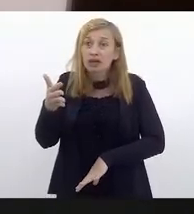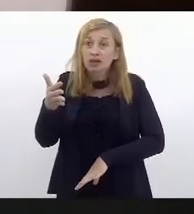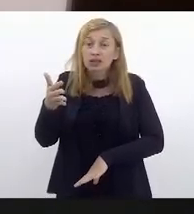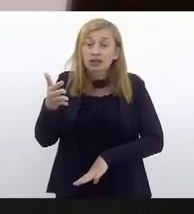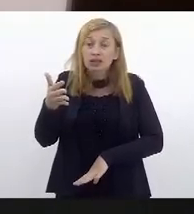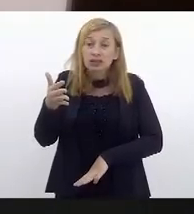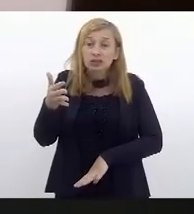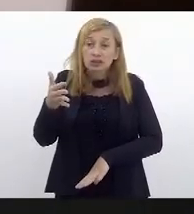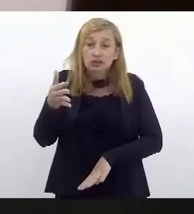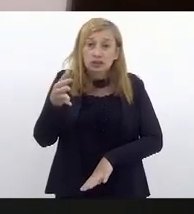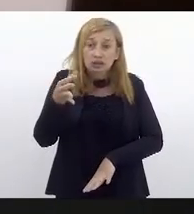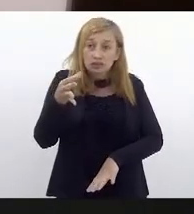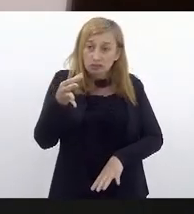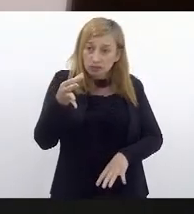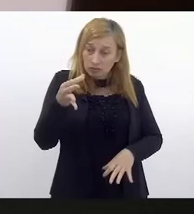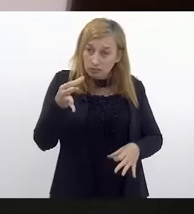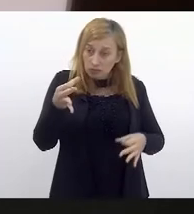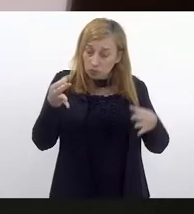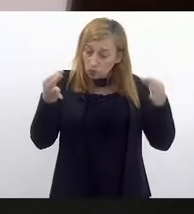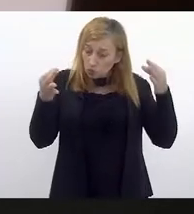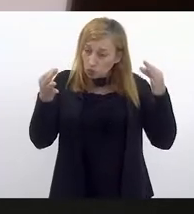mais severo e